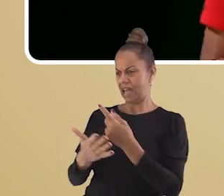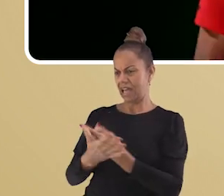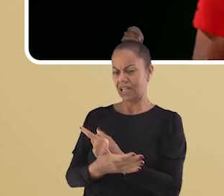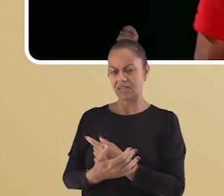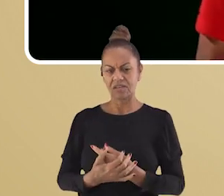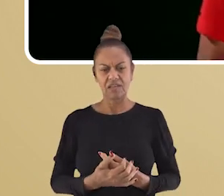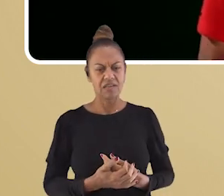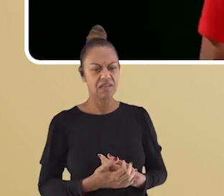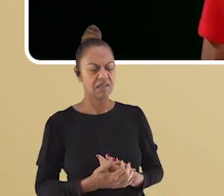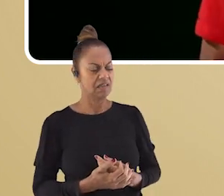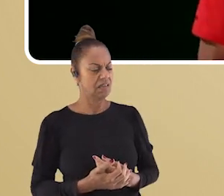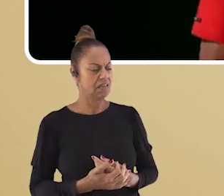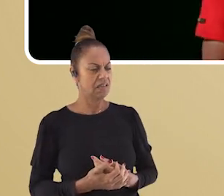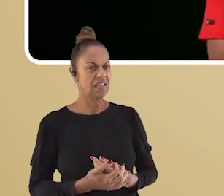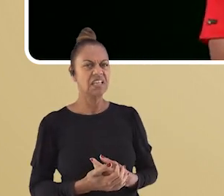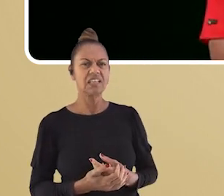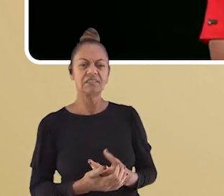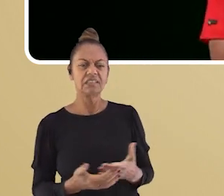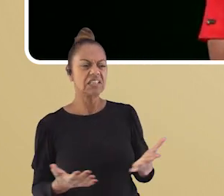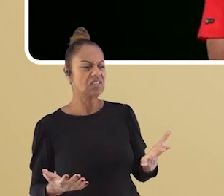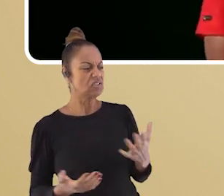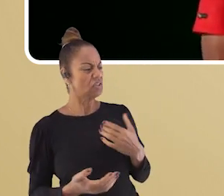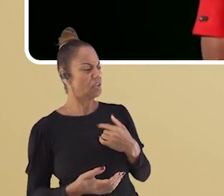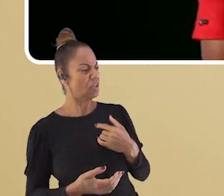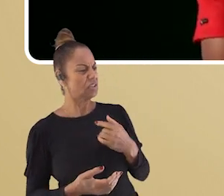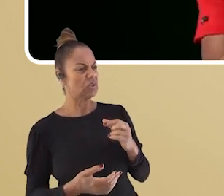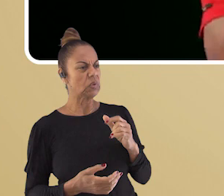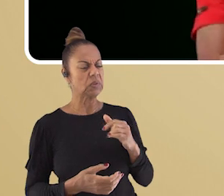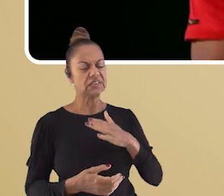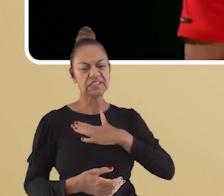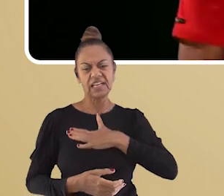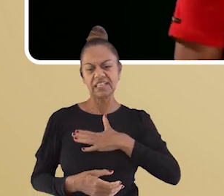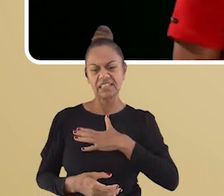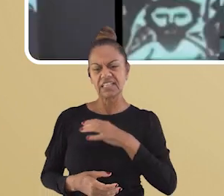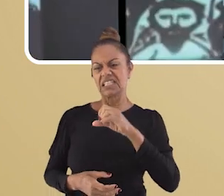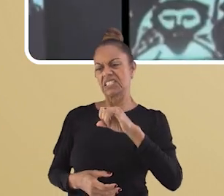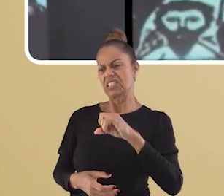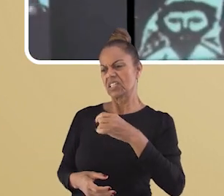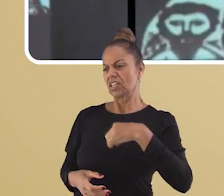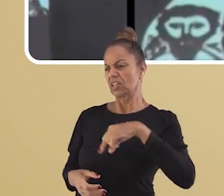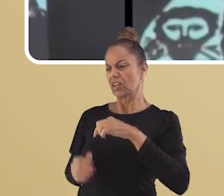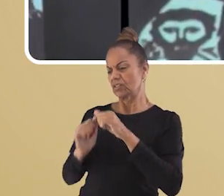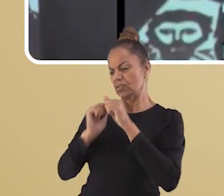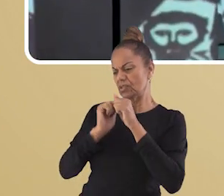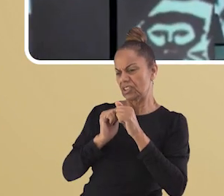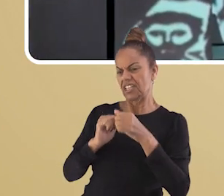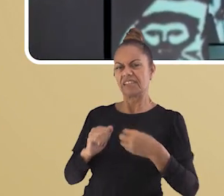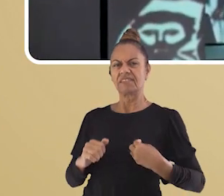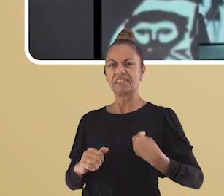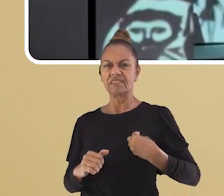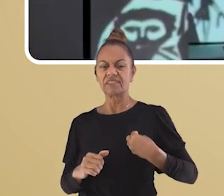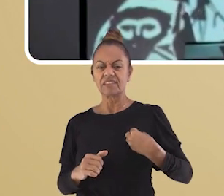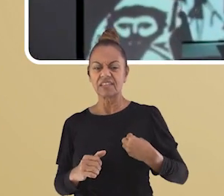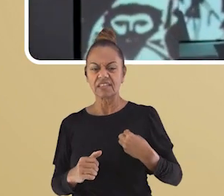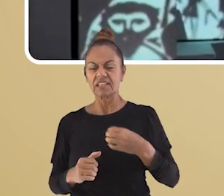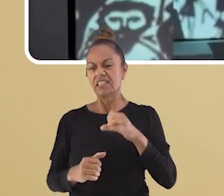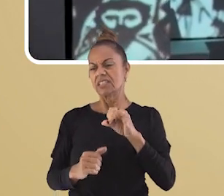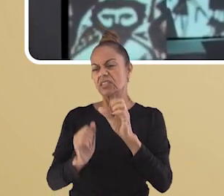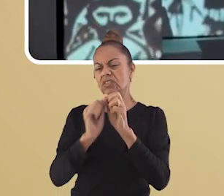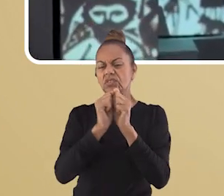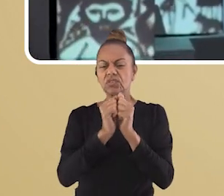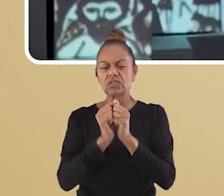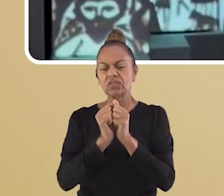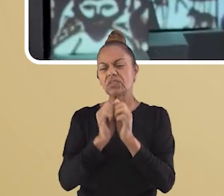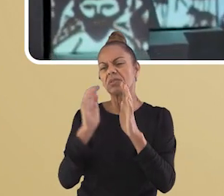nós se gostasse? E se um dia nós se queresse? Se nós dois se empareasse? Se juntinho nós dois vivesse? Se